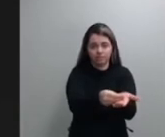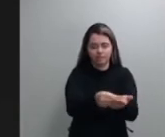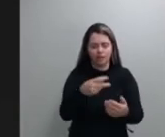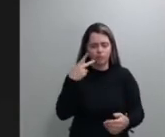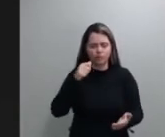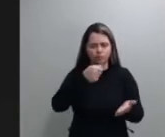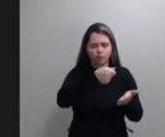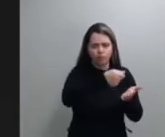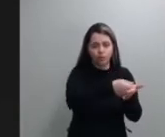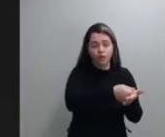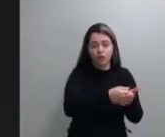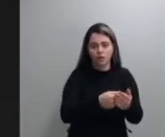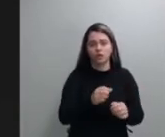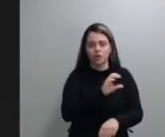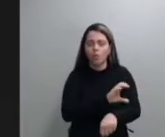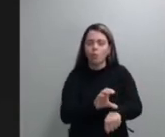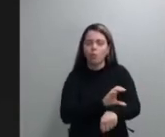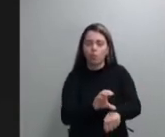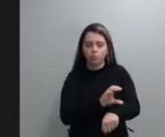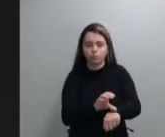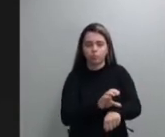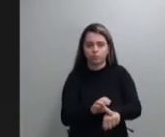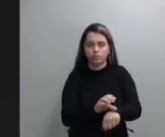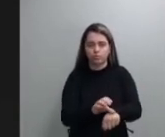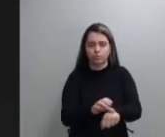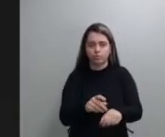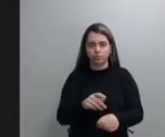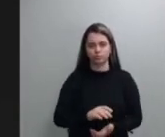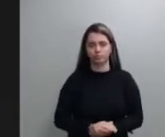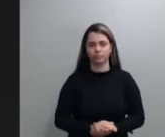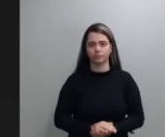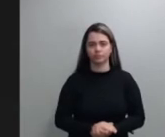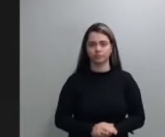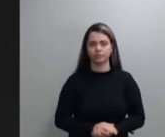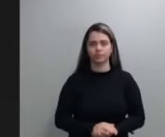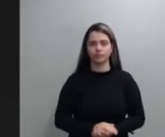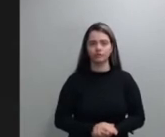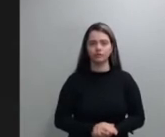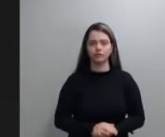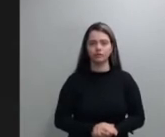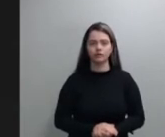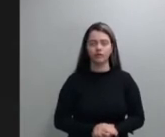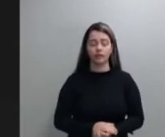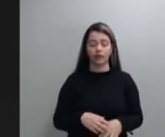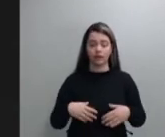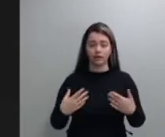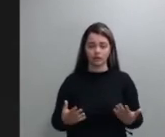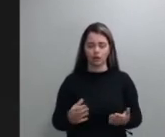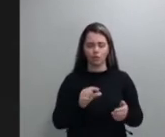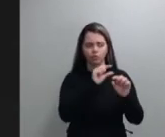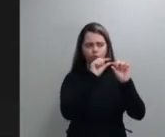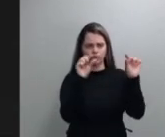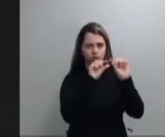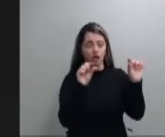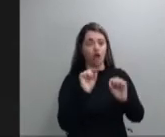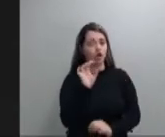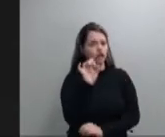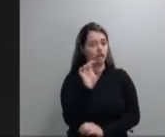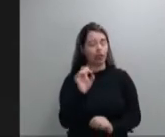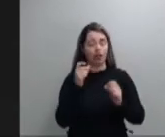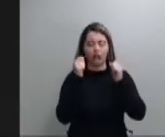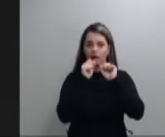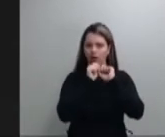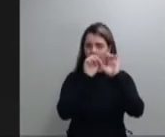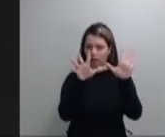determinada pela comissão da referida decisão extraem-se os seguintes trechos então só para deixar claro o